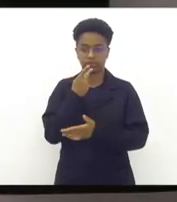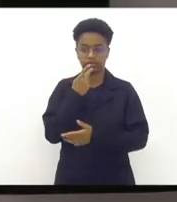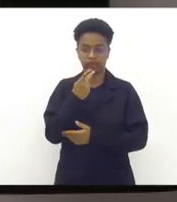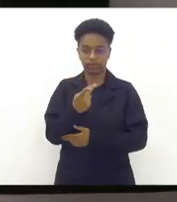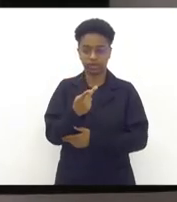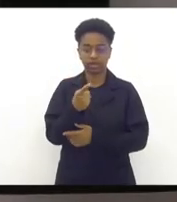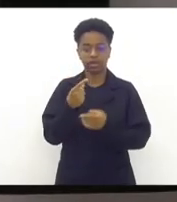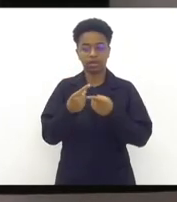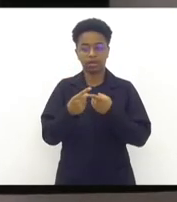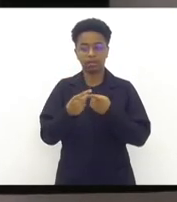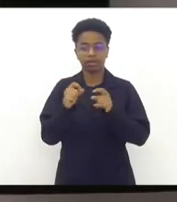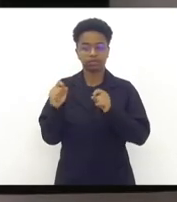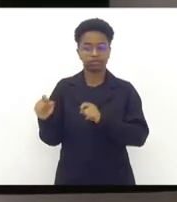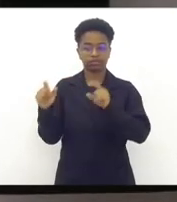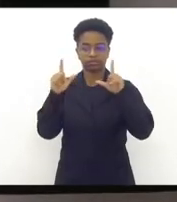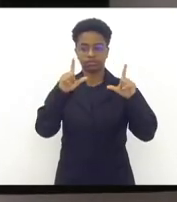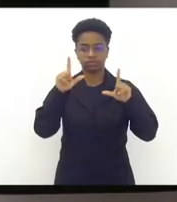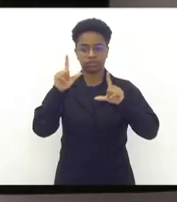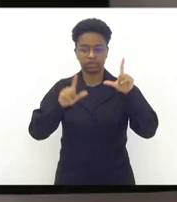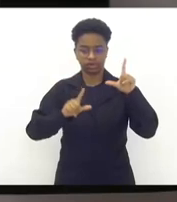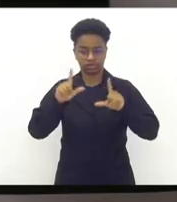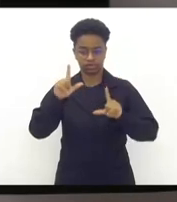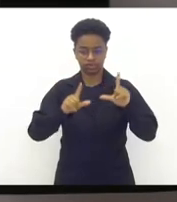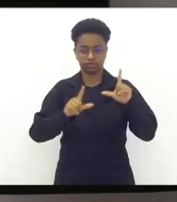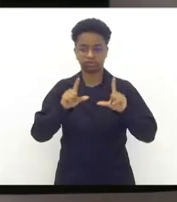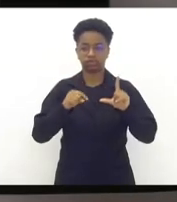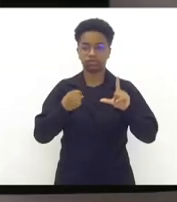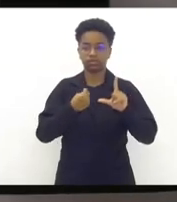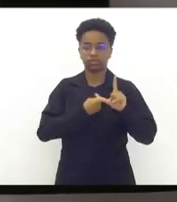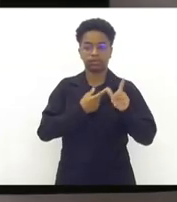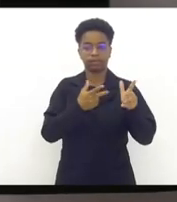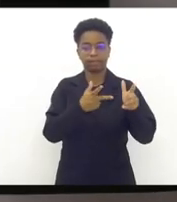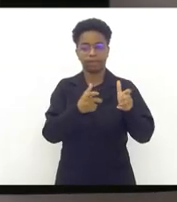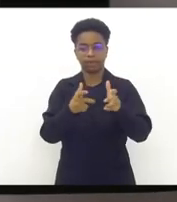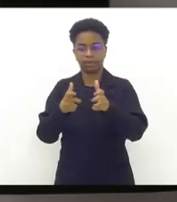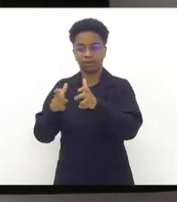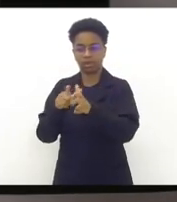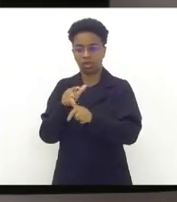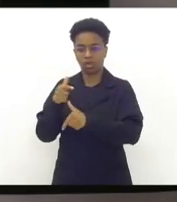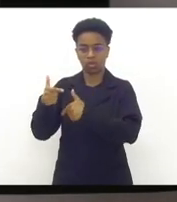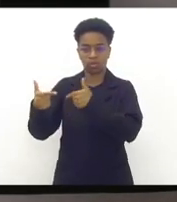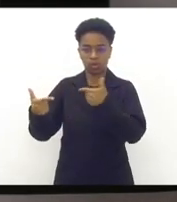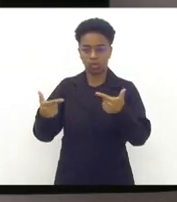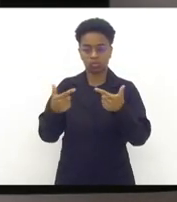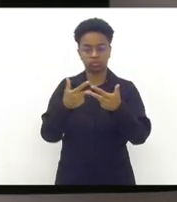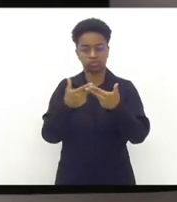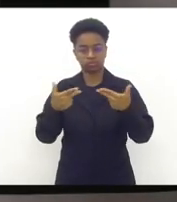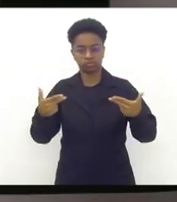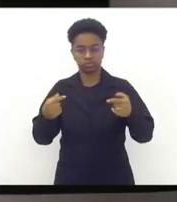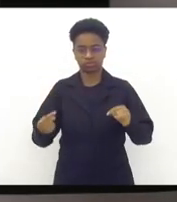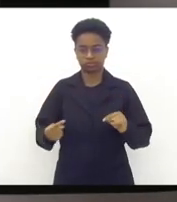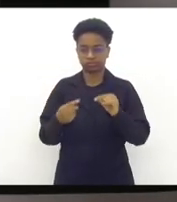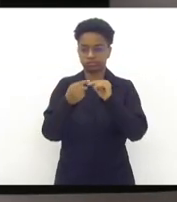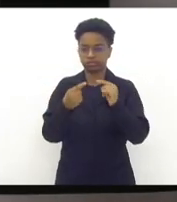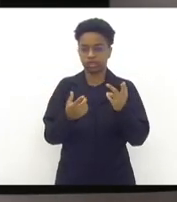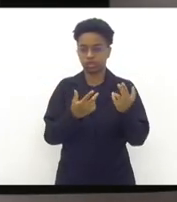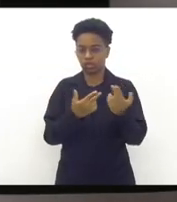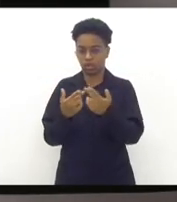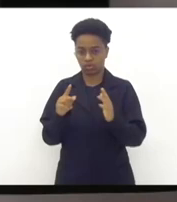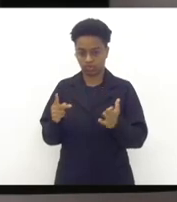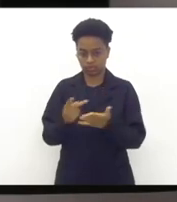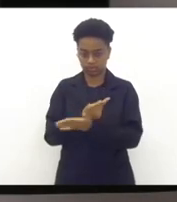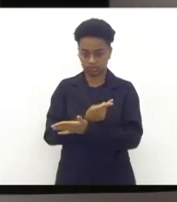gente liga a televisão, quando a gente começa a perceber vários outros casos de outros jovens que passaram pela mesma